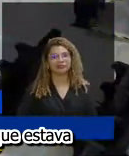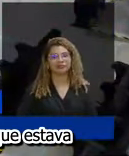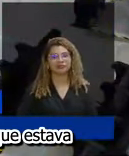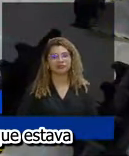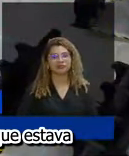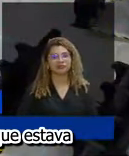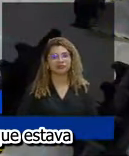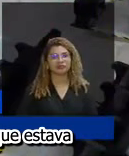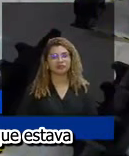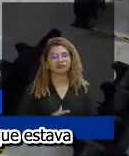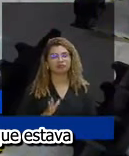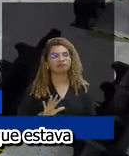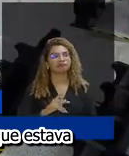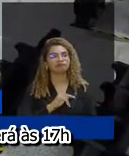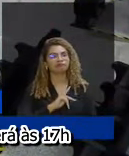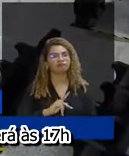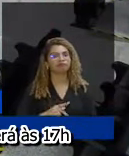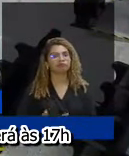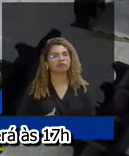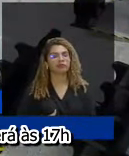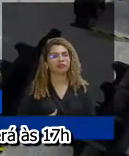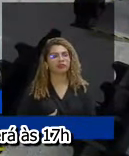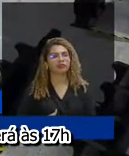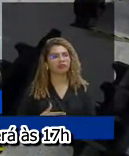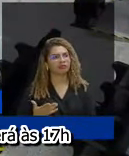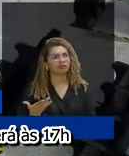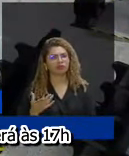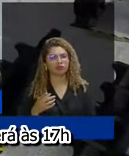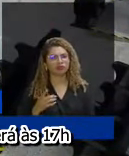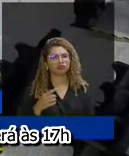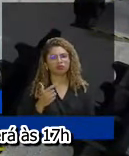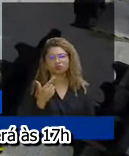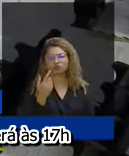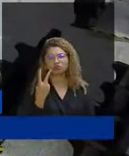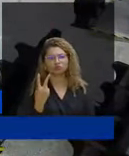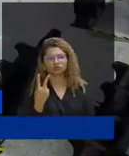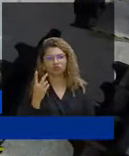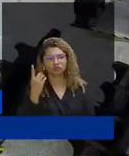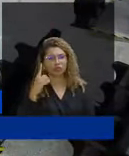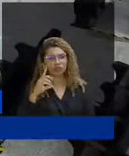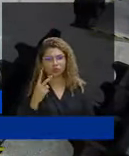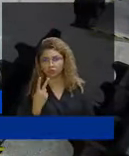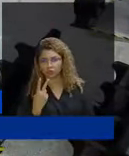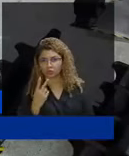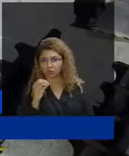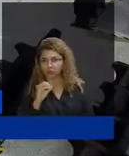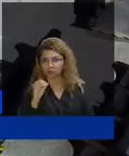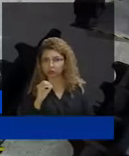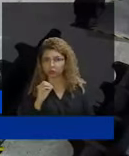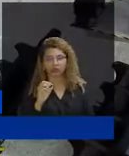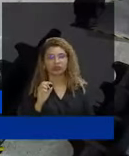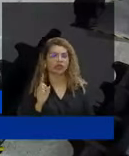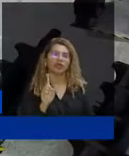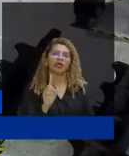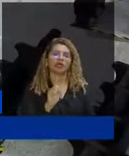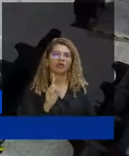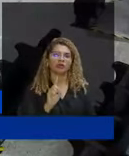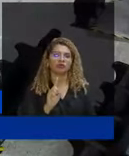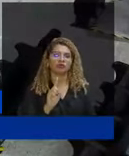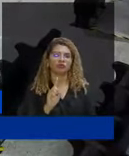para esclarecimento, na sessão do dia, não vai ser no dia 2, então? 2 não. Não, dia 3. Dia 3.